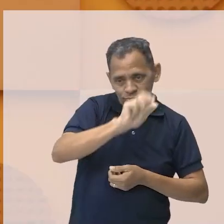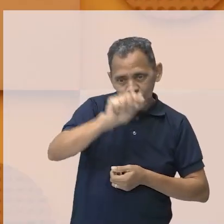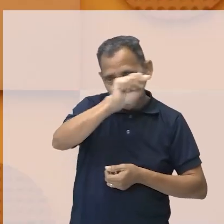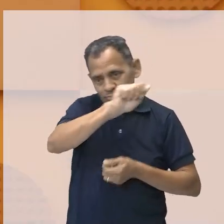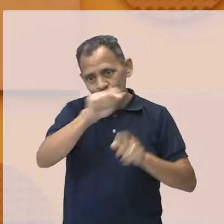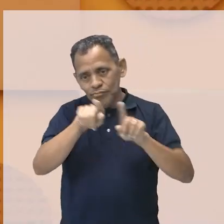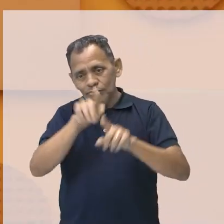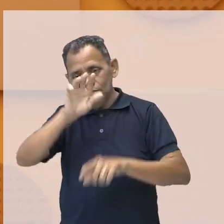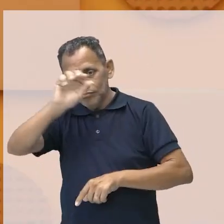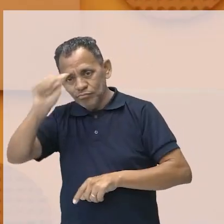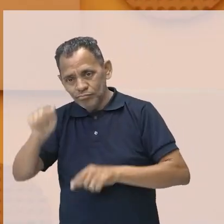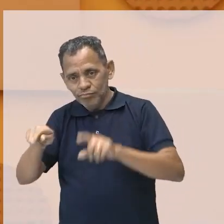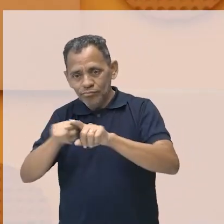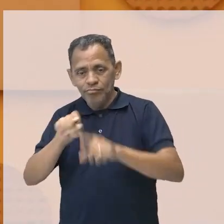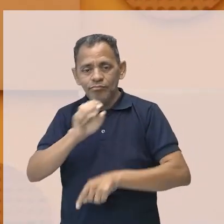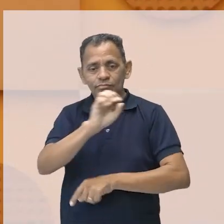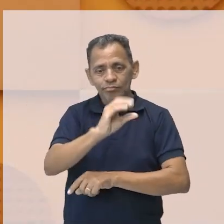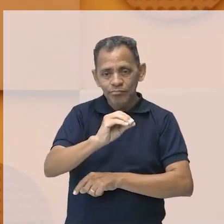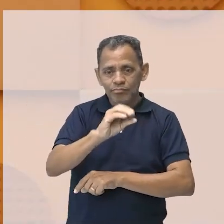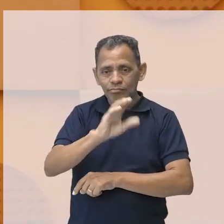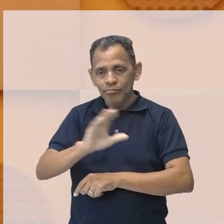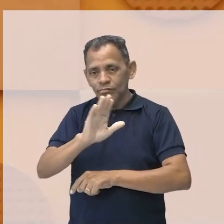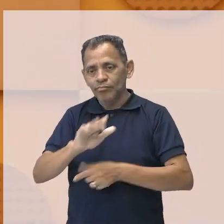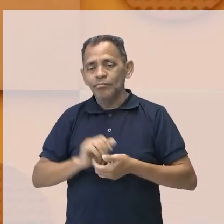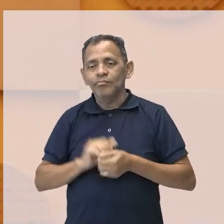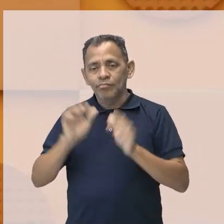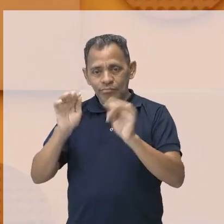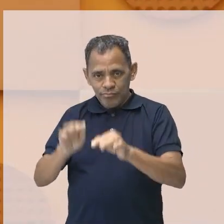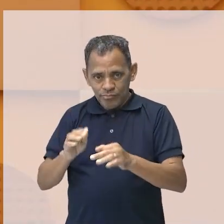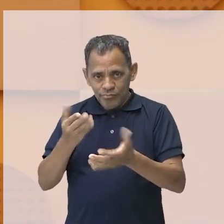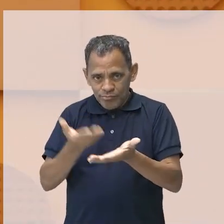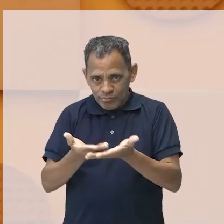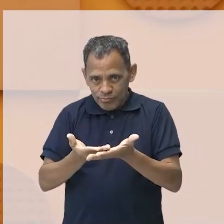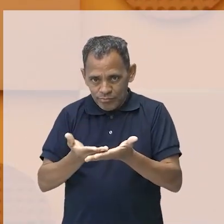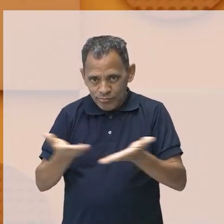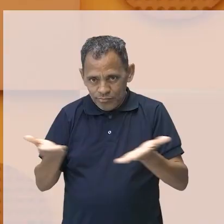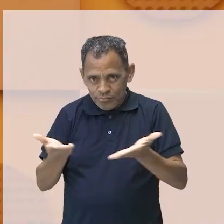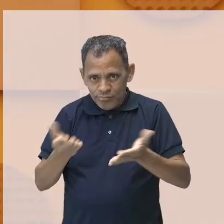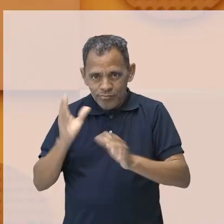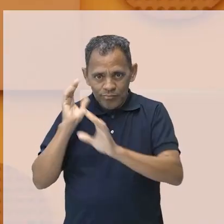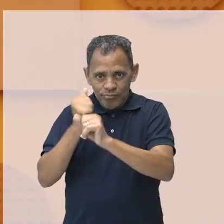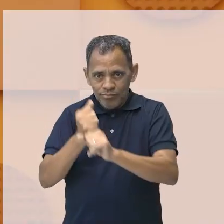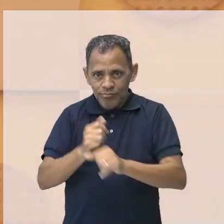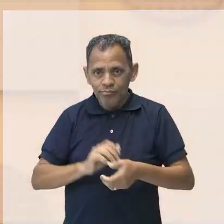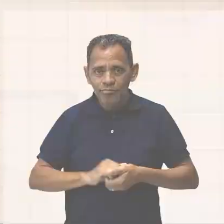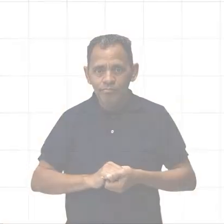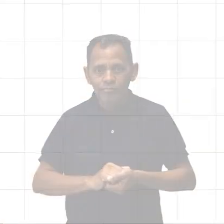quanto da Oceania. E assim, finalizamos esse momento aí da nossa revisão.